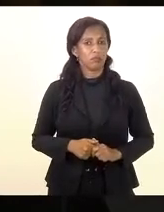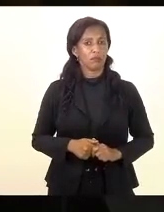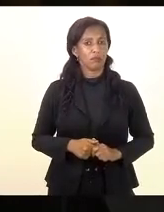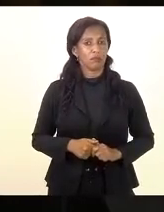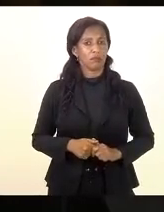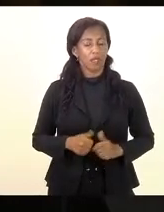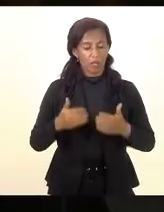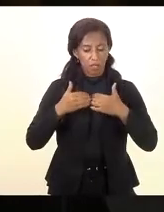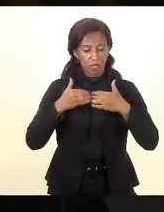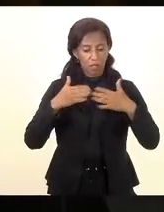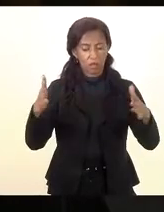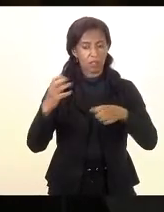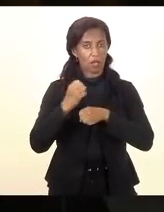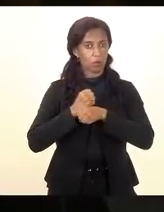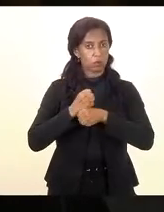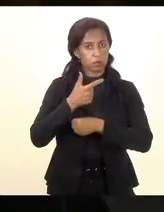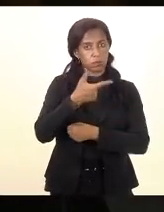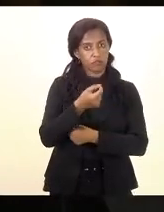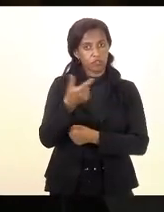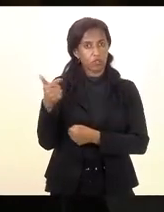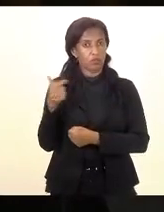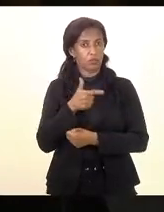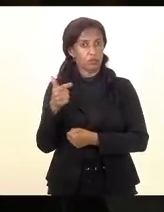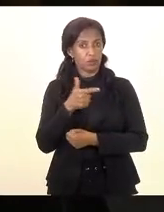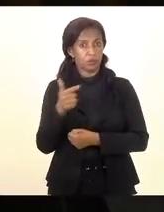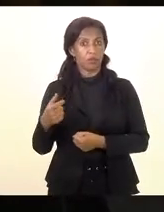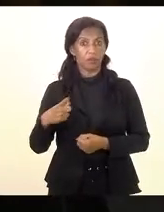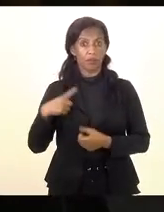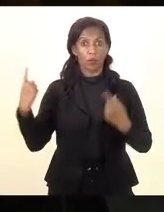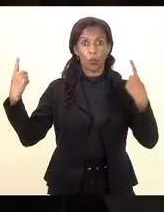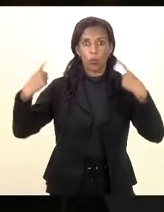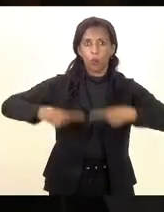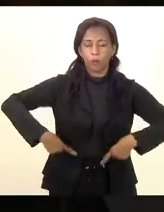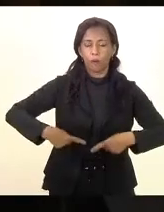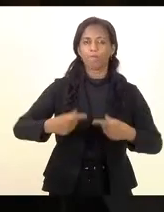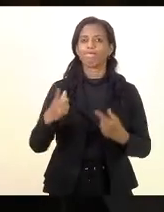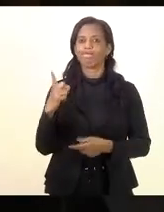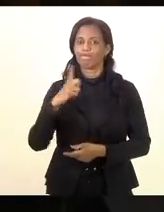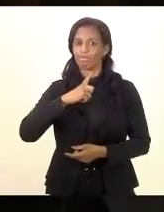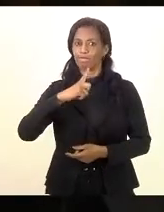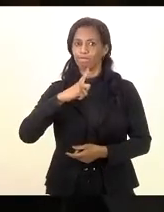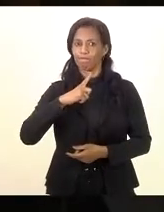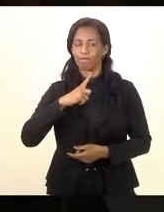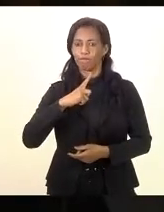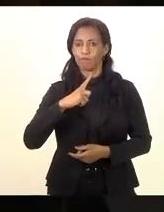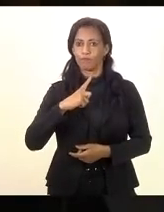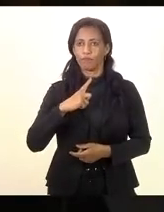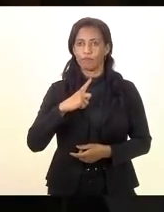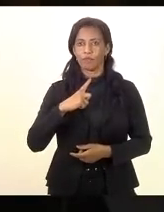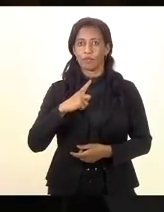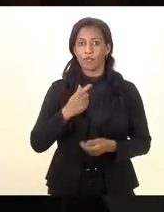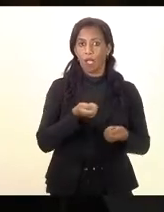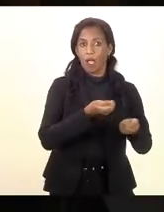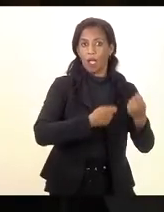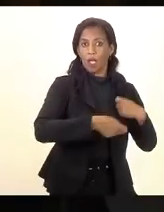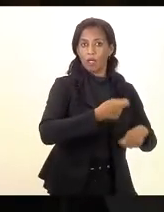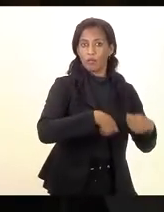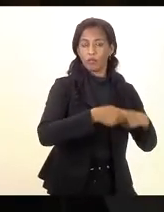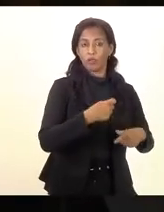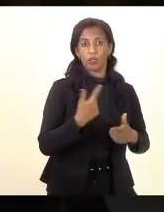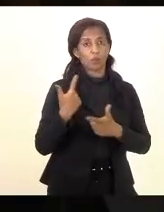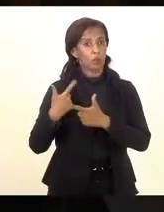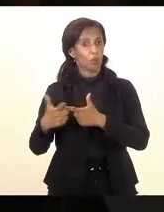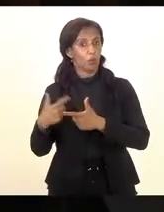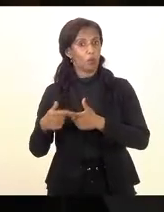AMOS 2022 que a gente ainda vai ter o desafio de estar administrando a situação da